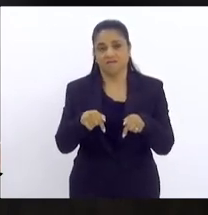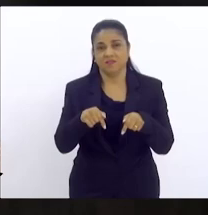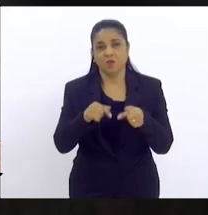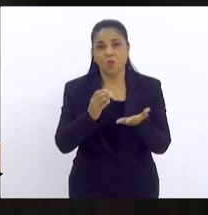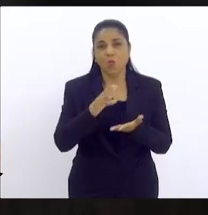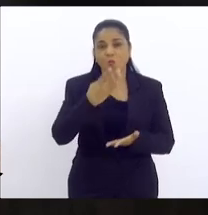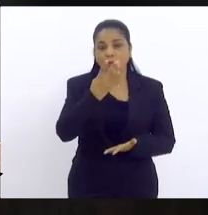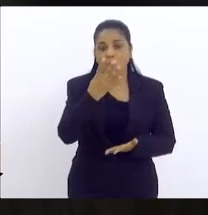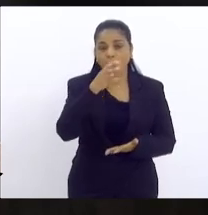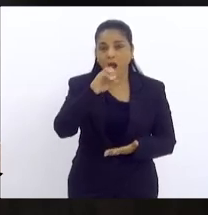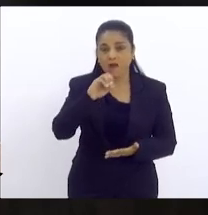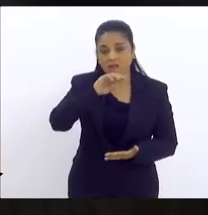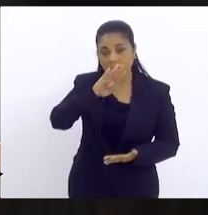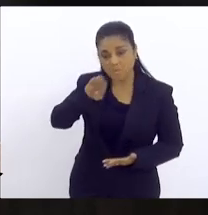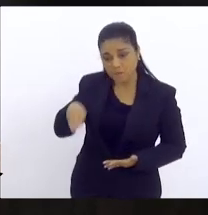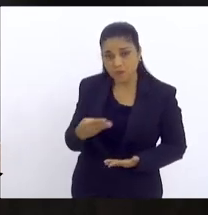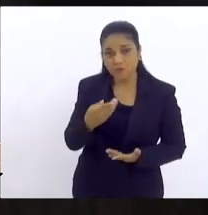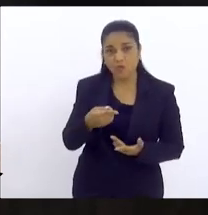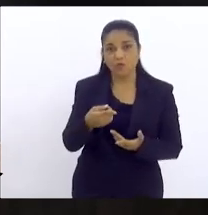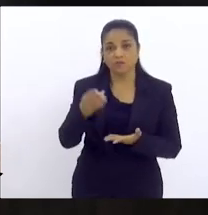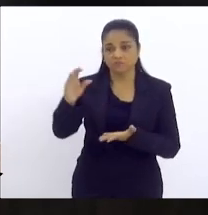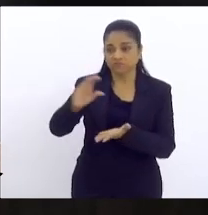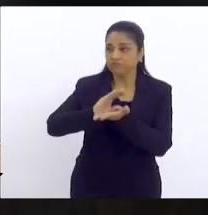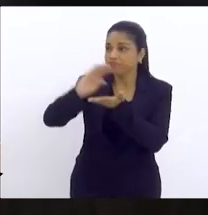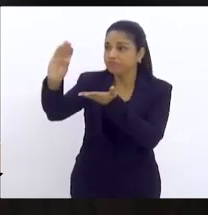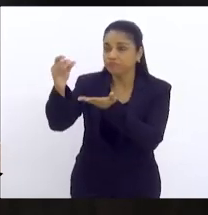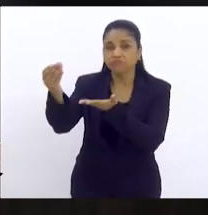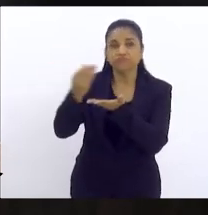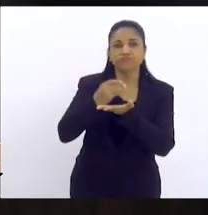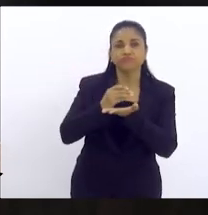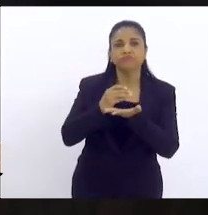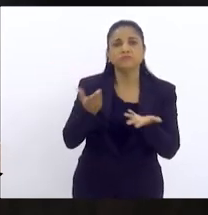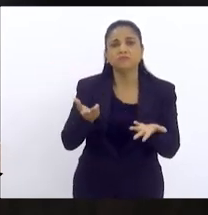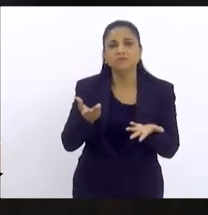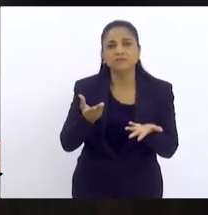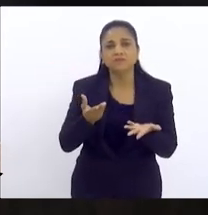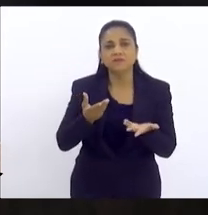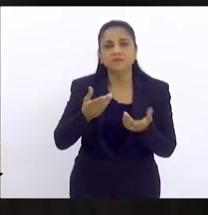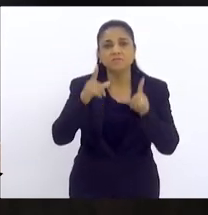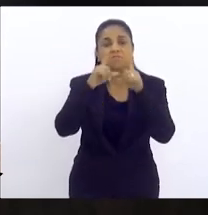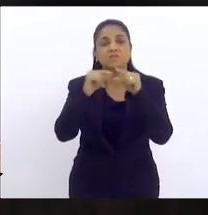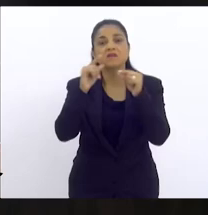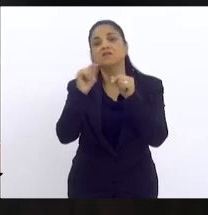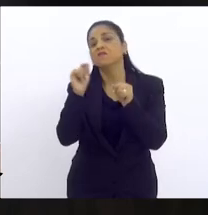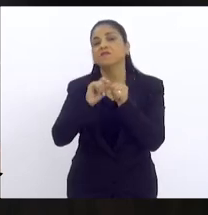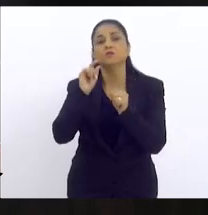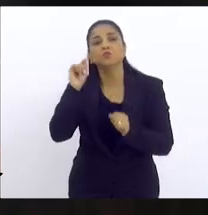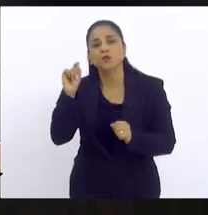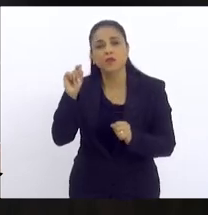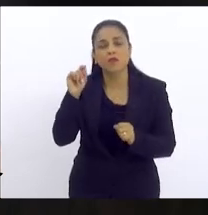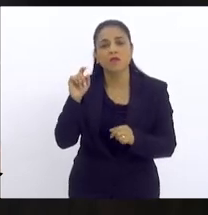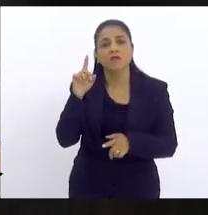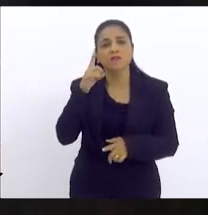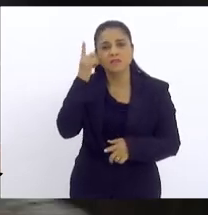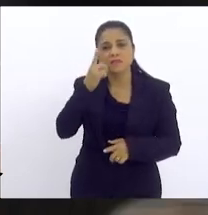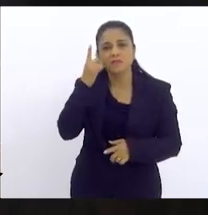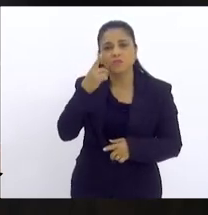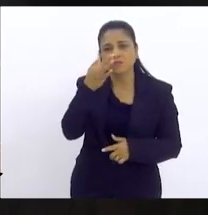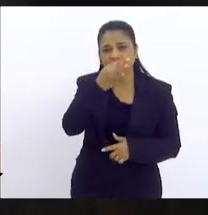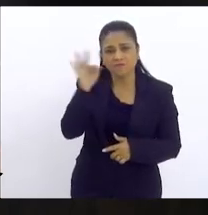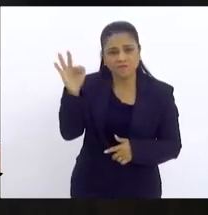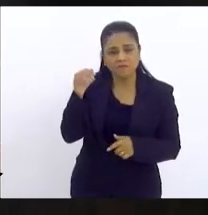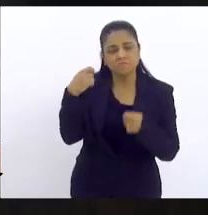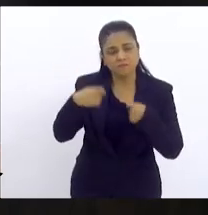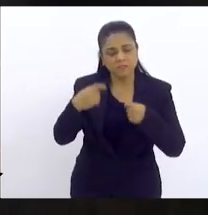e voltando 40 Bi e Brasília faz o quê e é mais uma vez que eu falo que os deputados federais têm que estar junto conosco para discutir